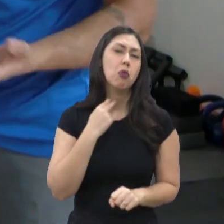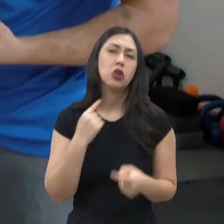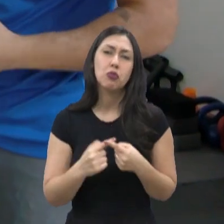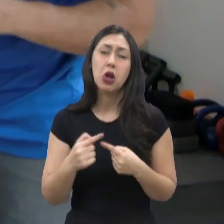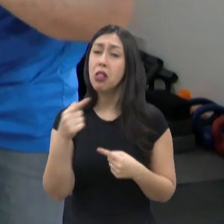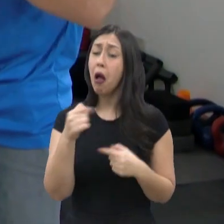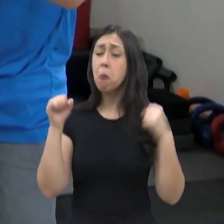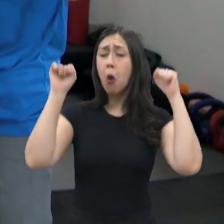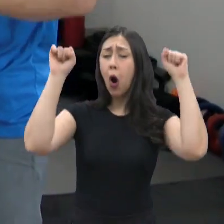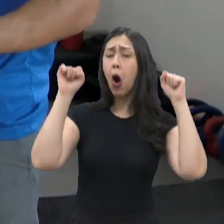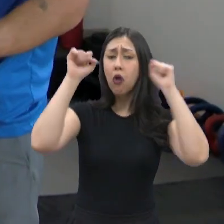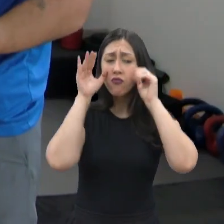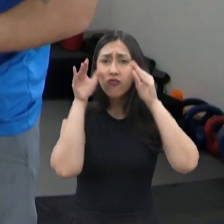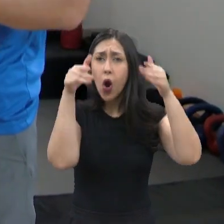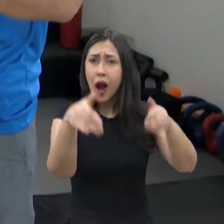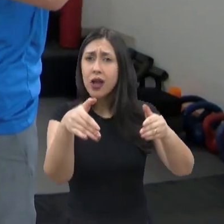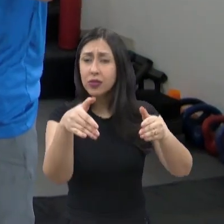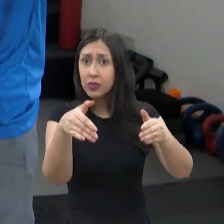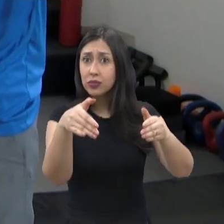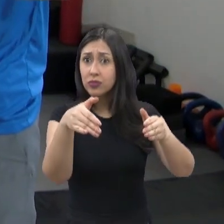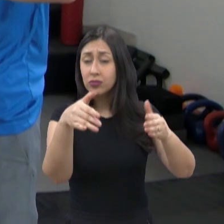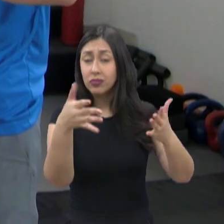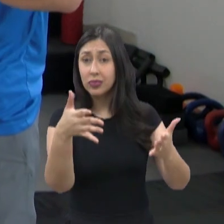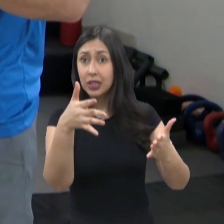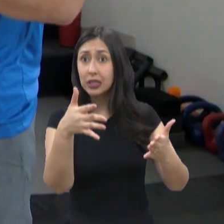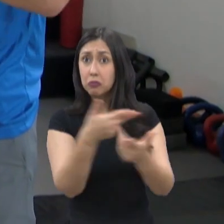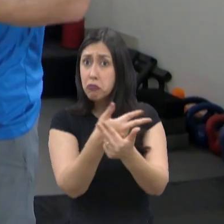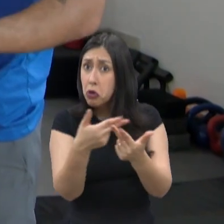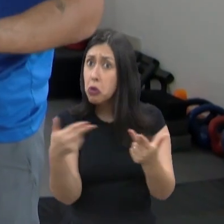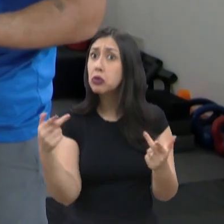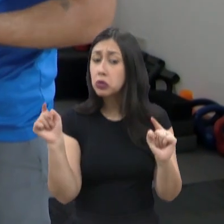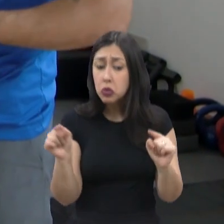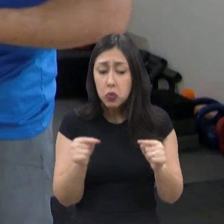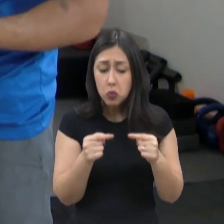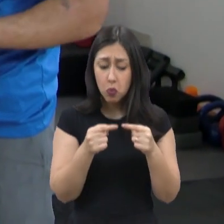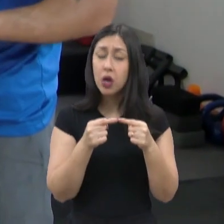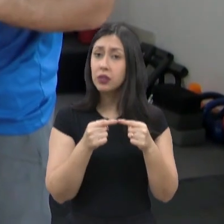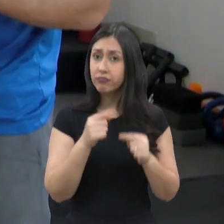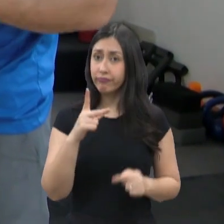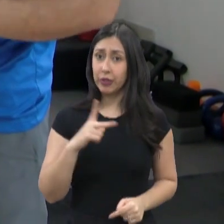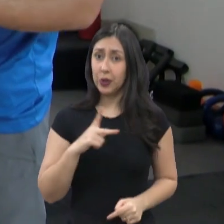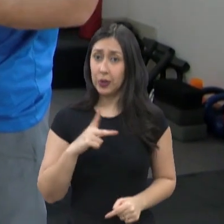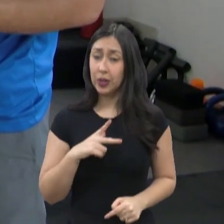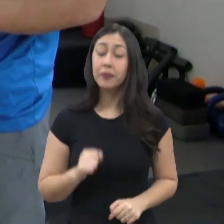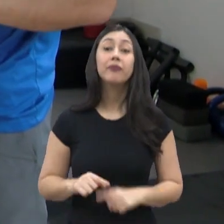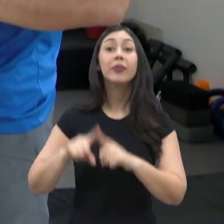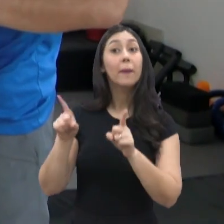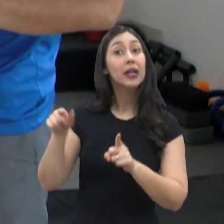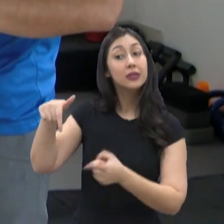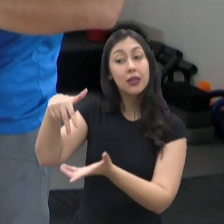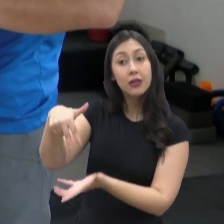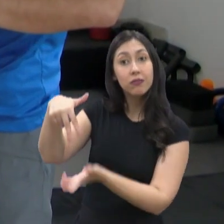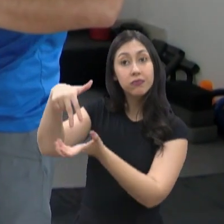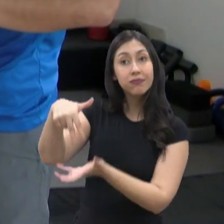mais específicos de acordo com a necessidade e o objetivo individual de cada um. Só que dentro da calistenia